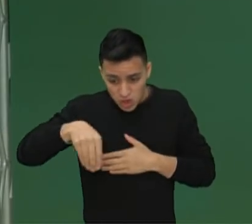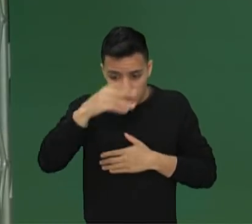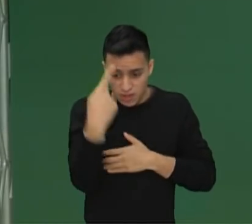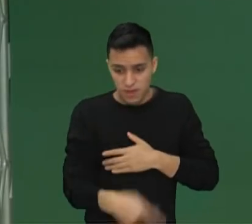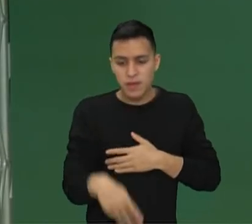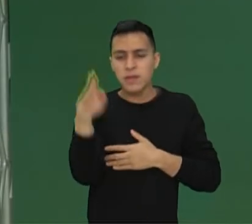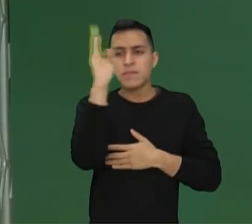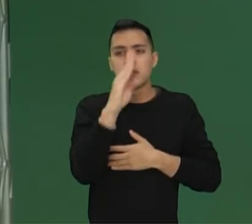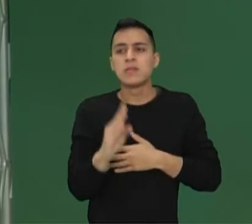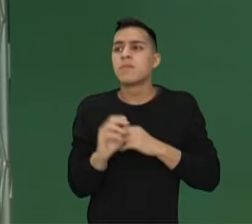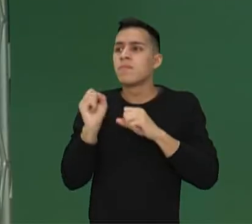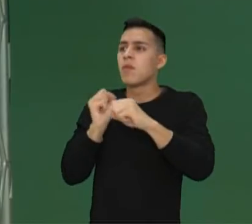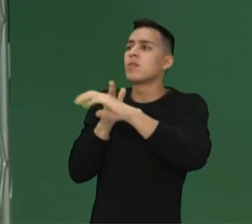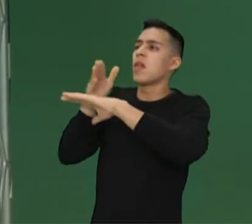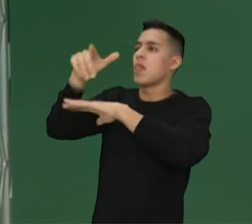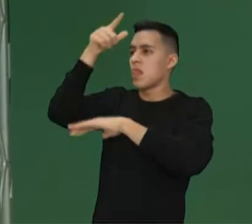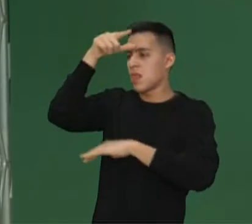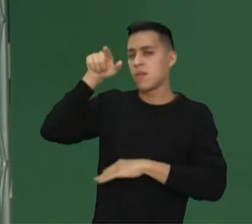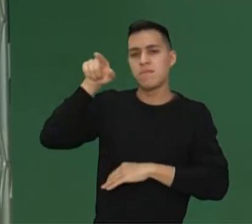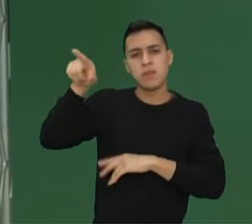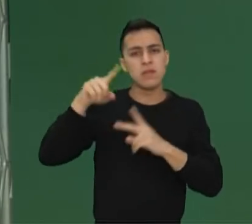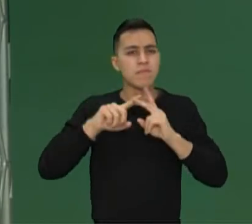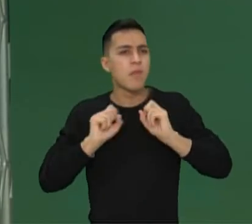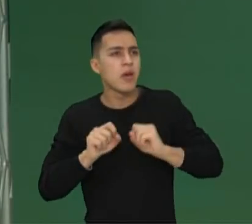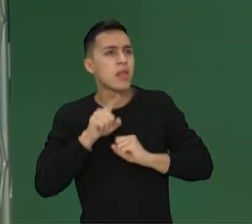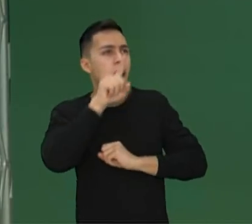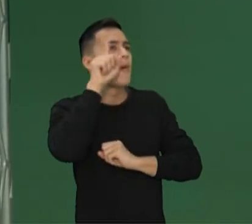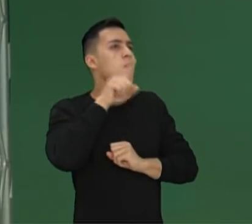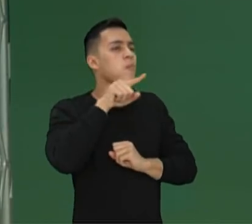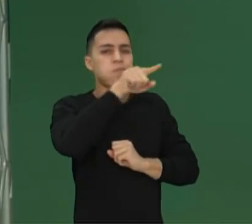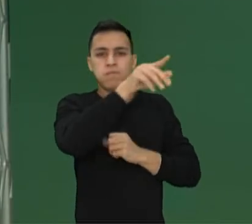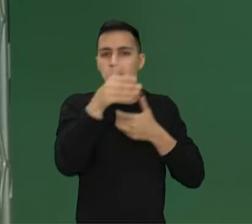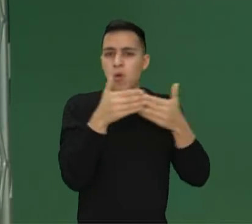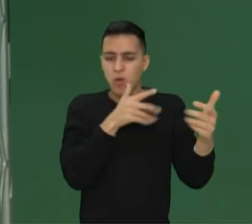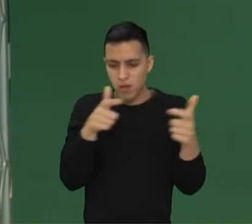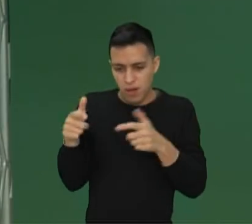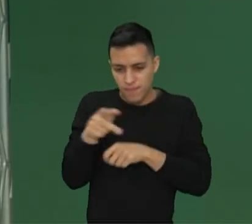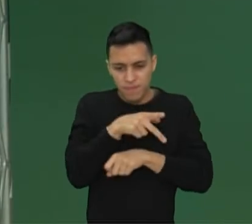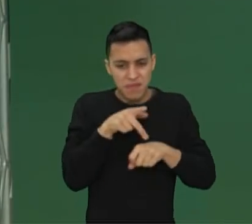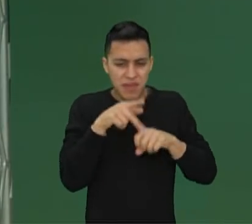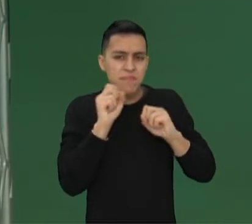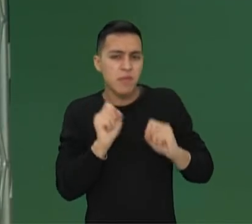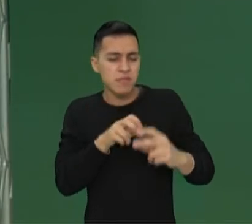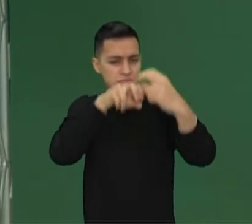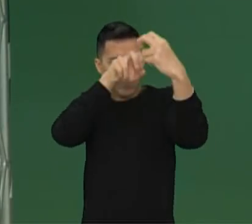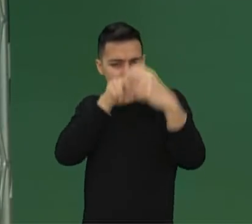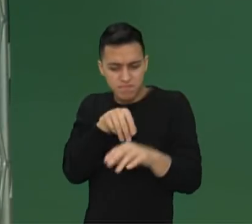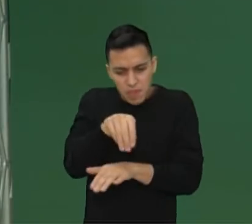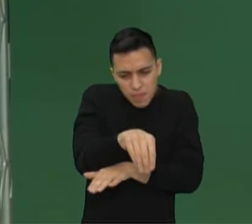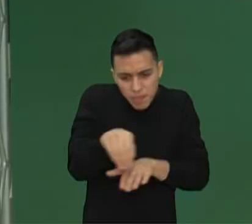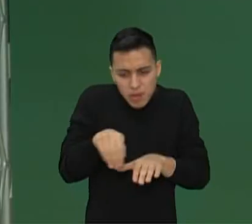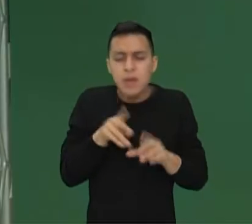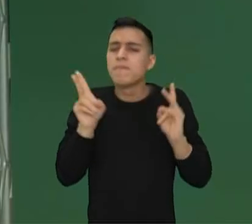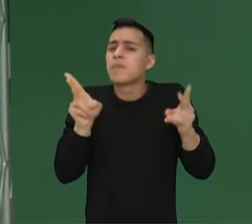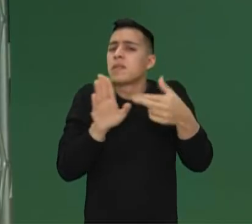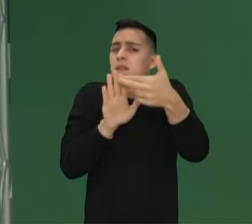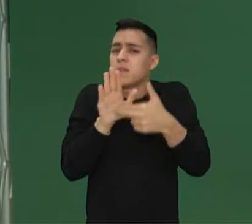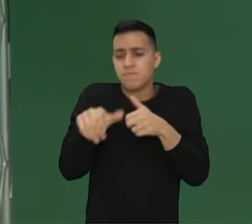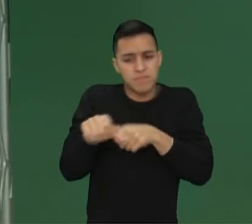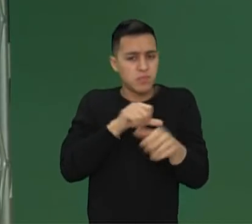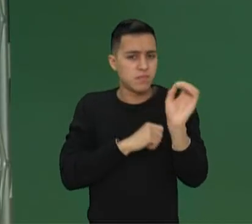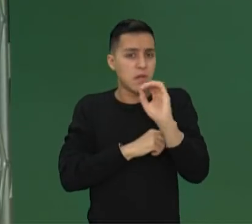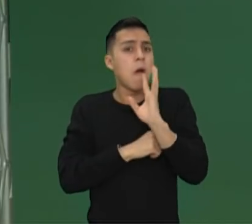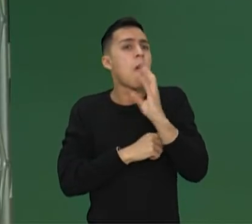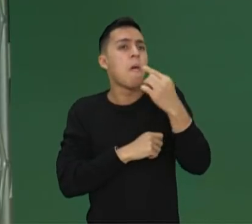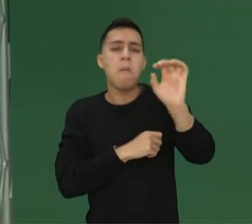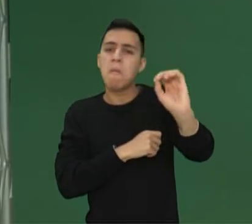eu posso ir lá na Alemanha, eu posso ir lá nos Estados Unidos, em qualquer outro país e jogar o xadrez com as mesmas regras, sem eu conhecer